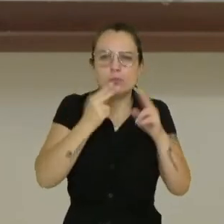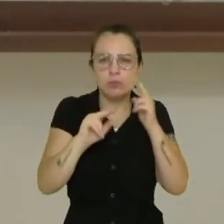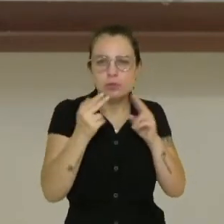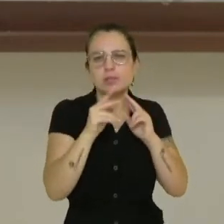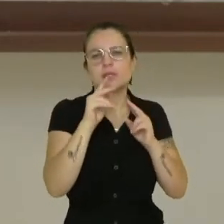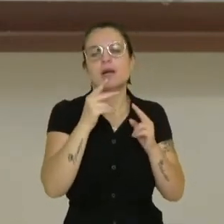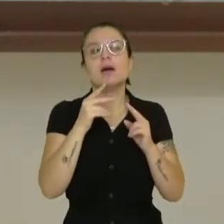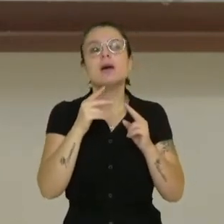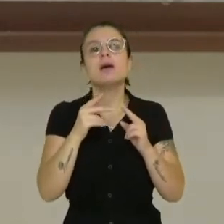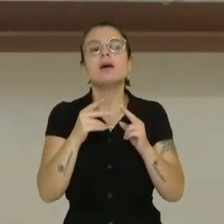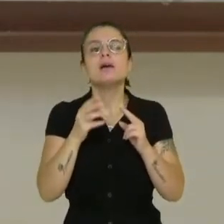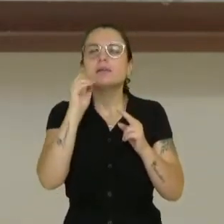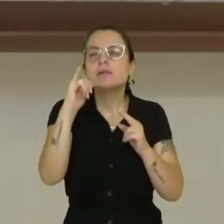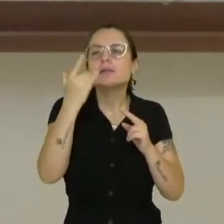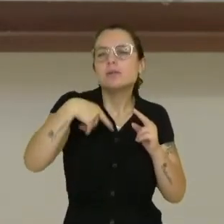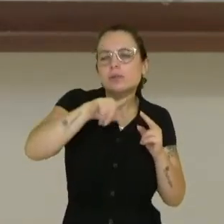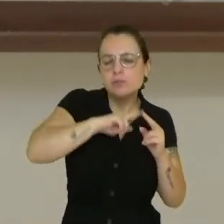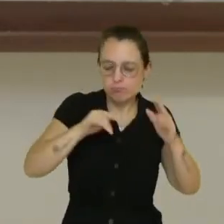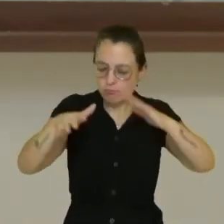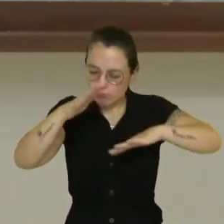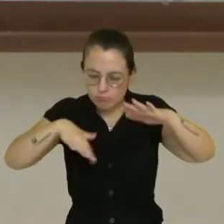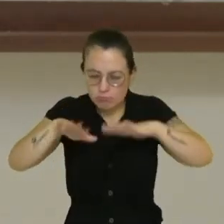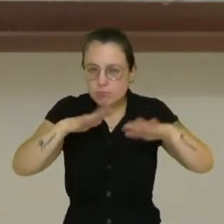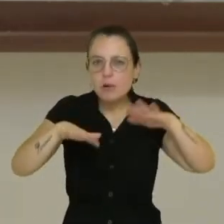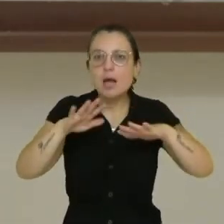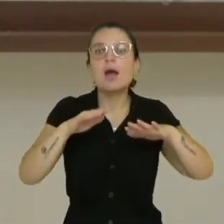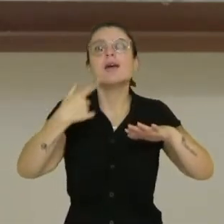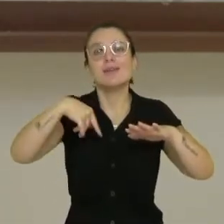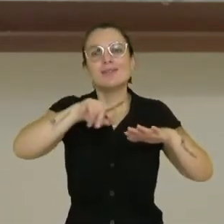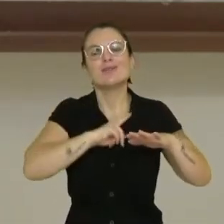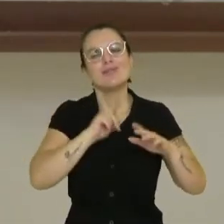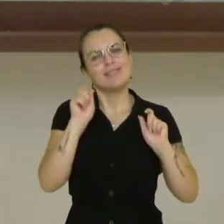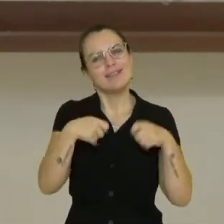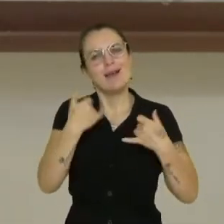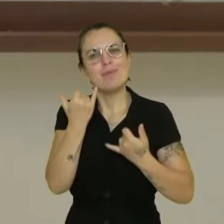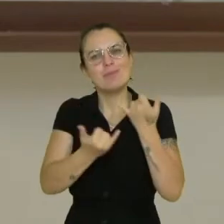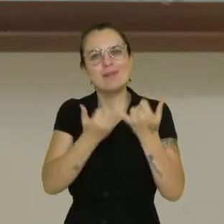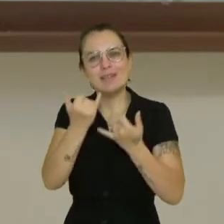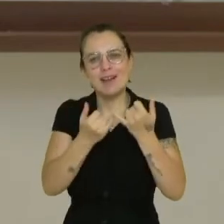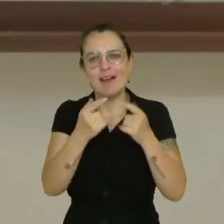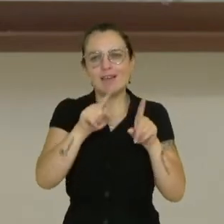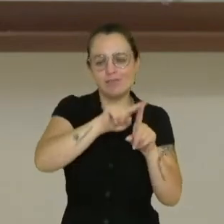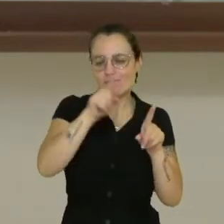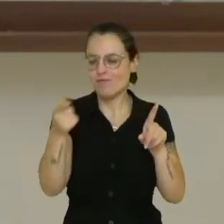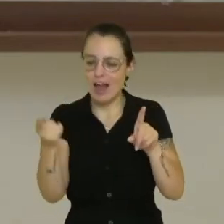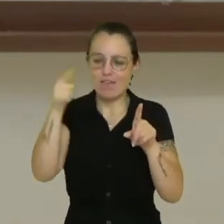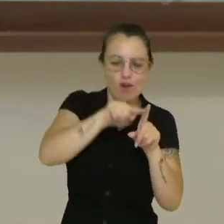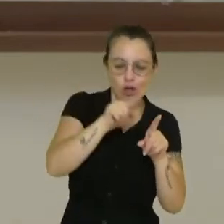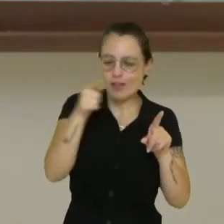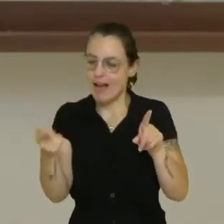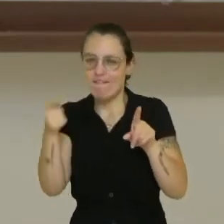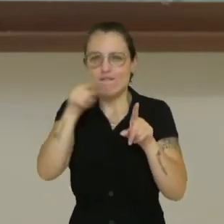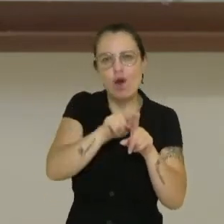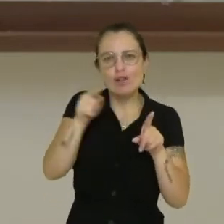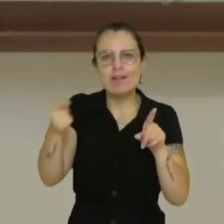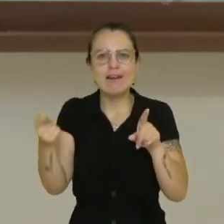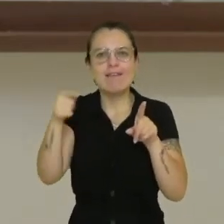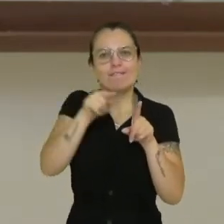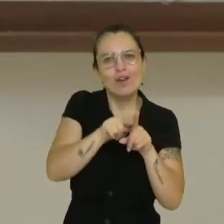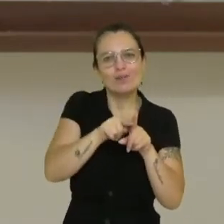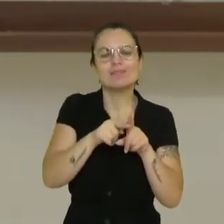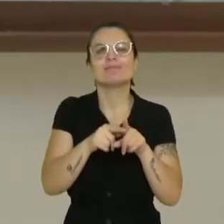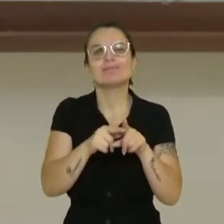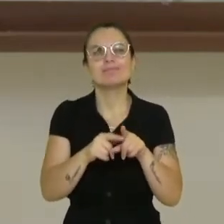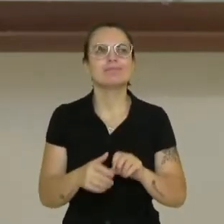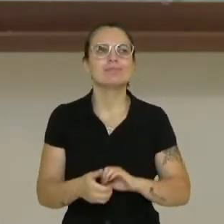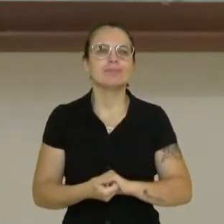elementos, quais são os elementos básicos, eu posso, de repente, brincar com inversão, com a